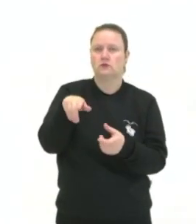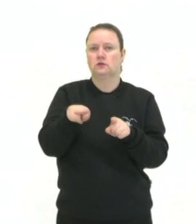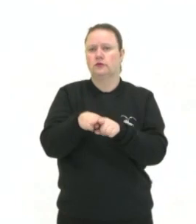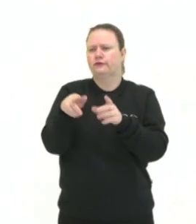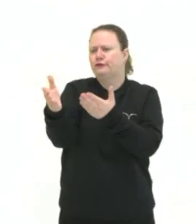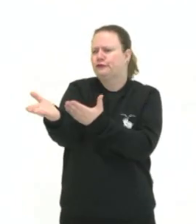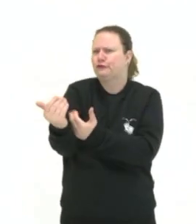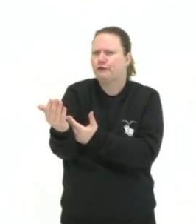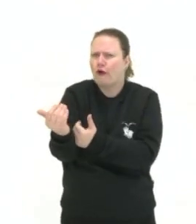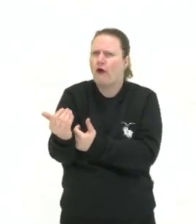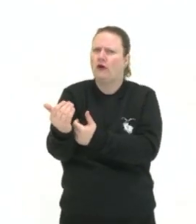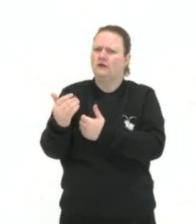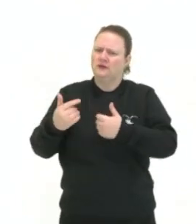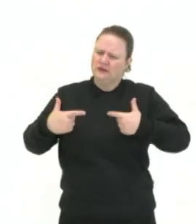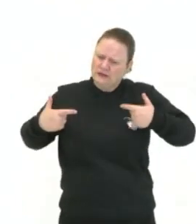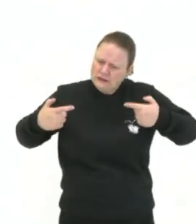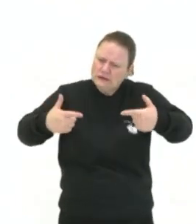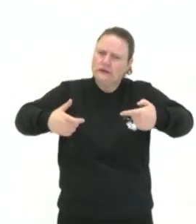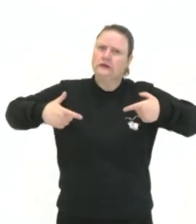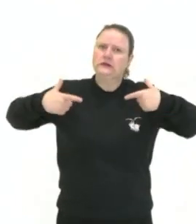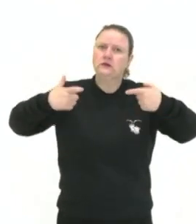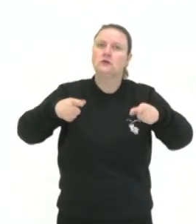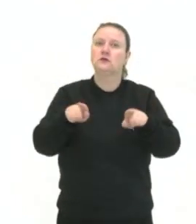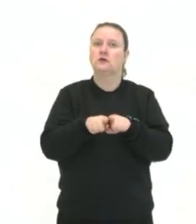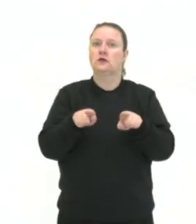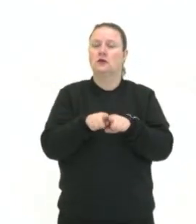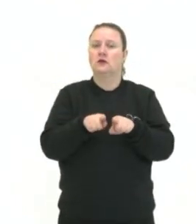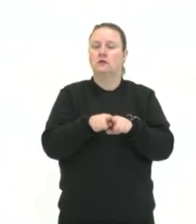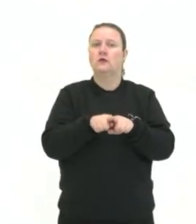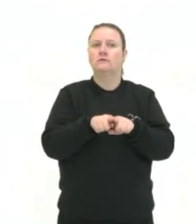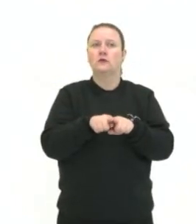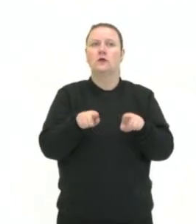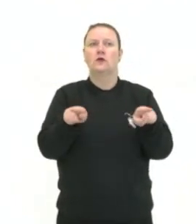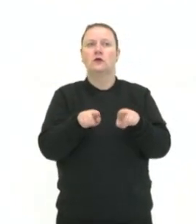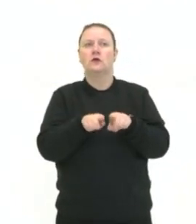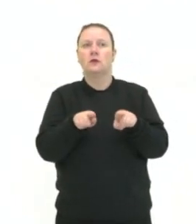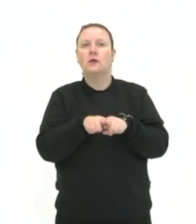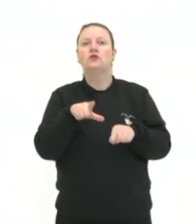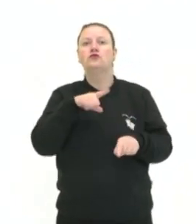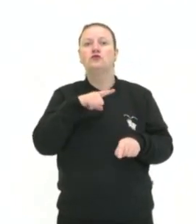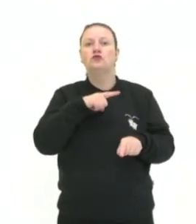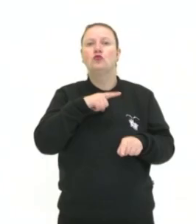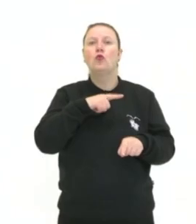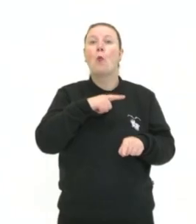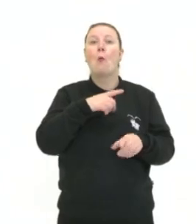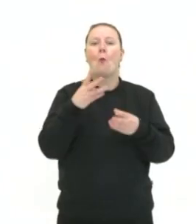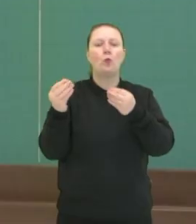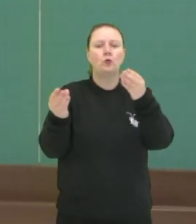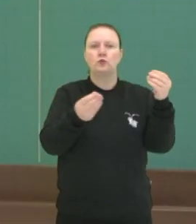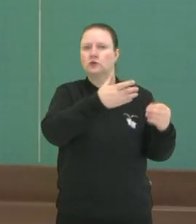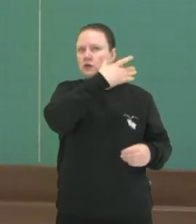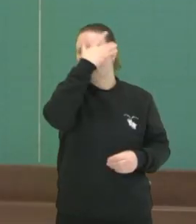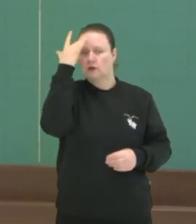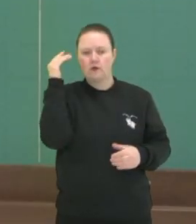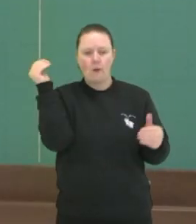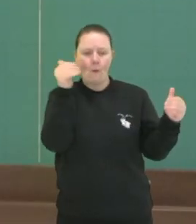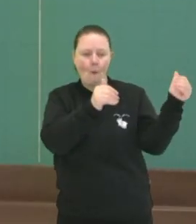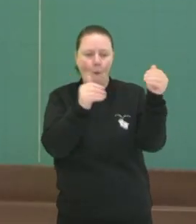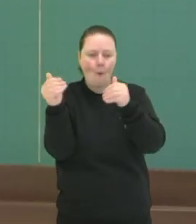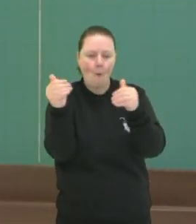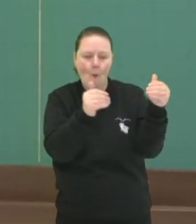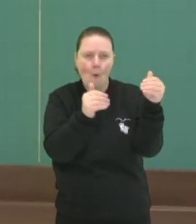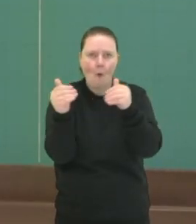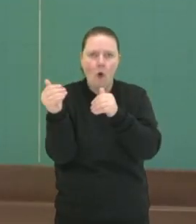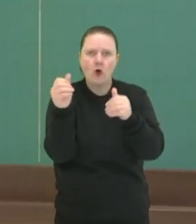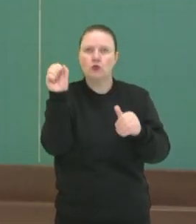jovens, artistas intelectuais, se recusaram a participar e se exilaram na cidade de Zurique, Suíça. Então, o que acontece? Zurique, Suíça, sempre